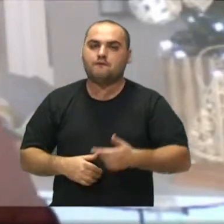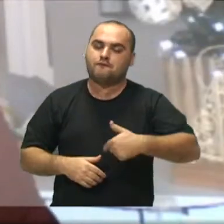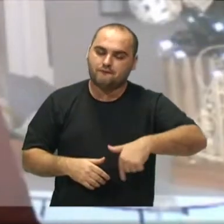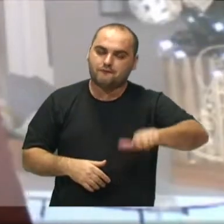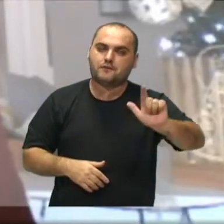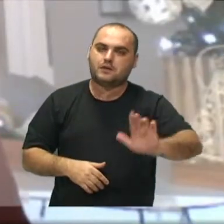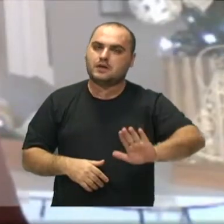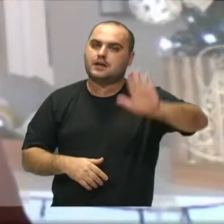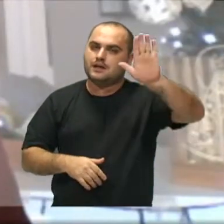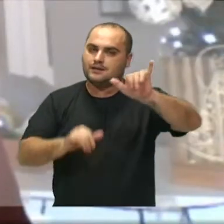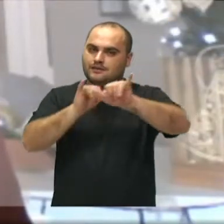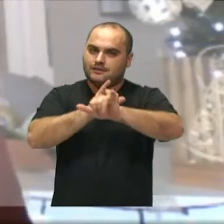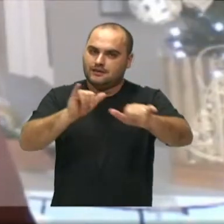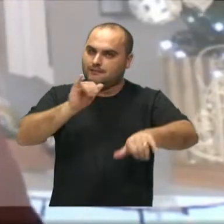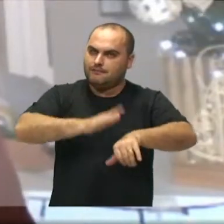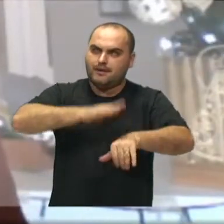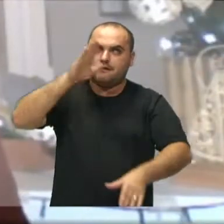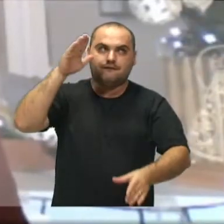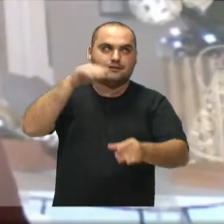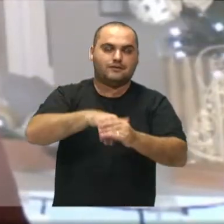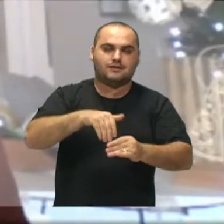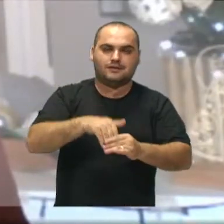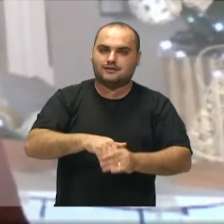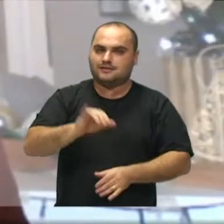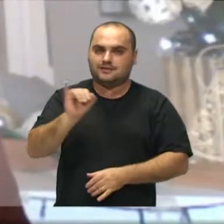candidata, né, a mais votada de Itajaí, fiz